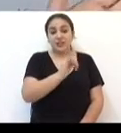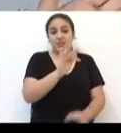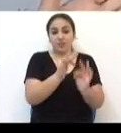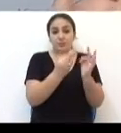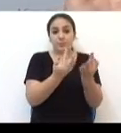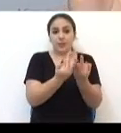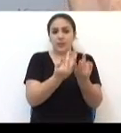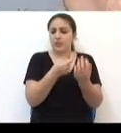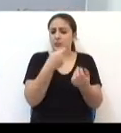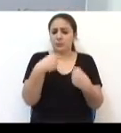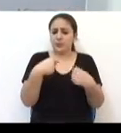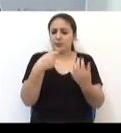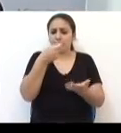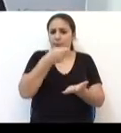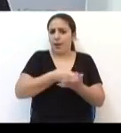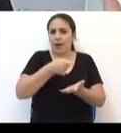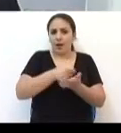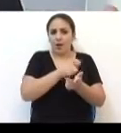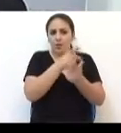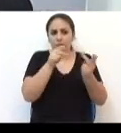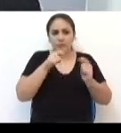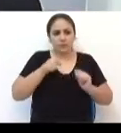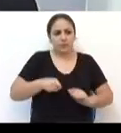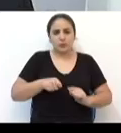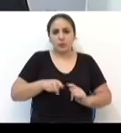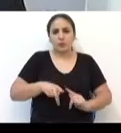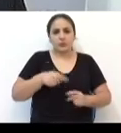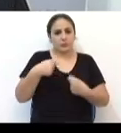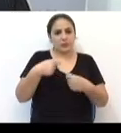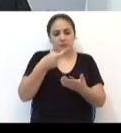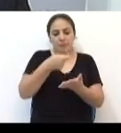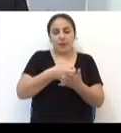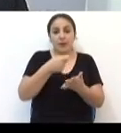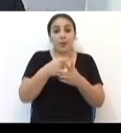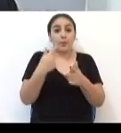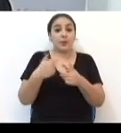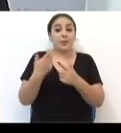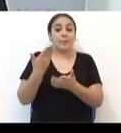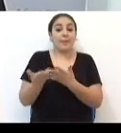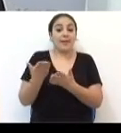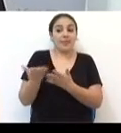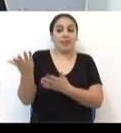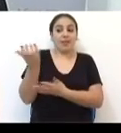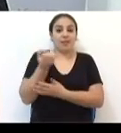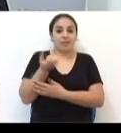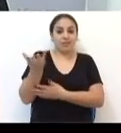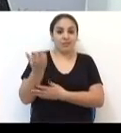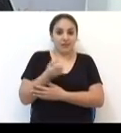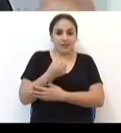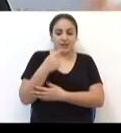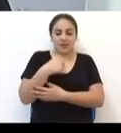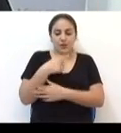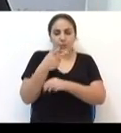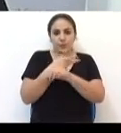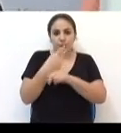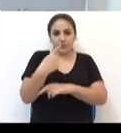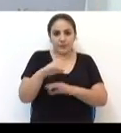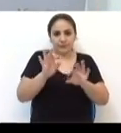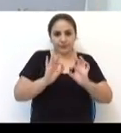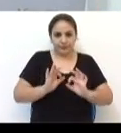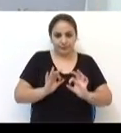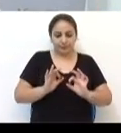famílias que ela é isenta. Algumas pessoas são isentas, porque ele vai perder a arrecadação. E eu procurei